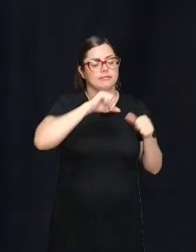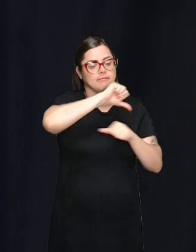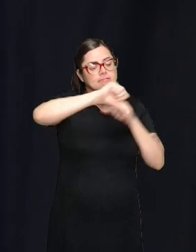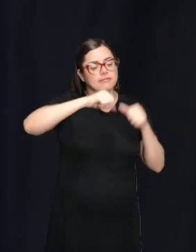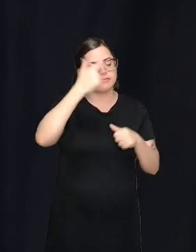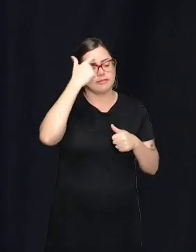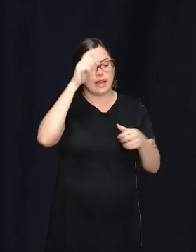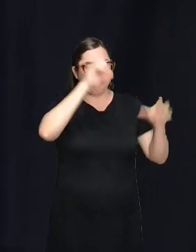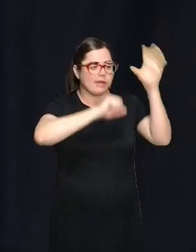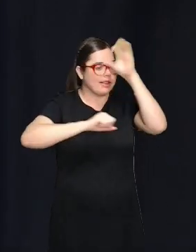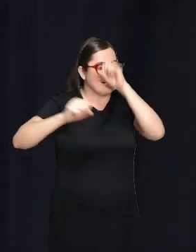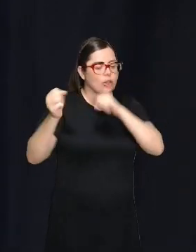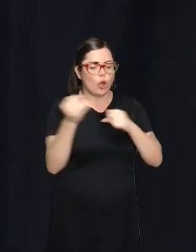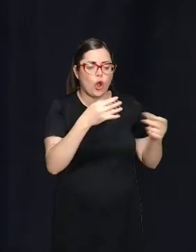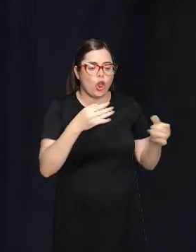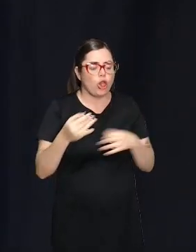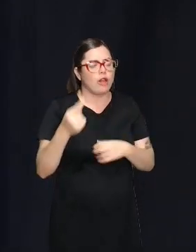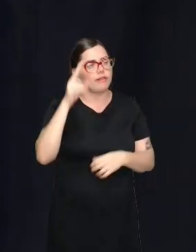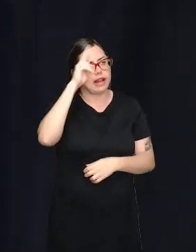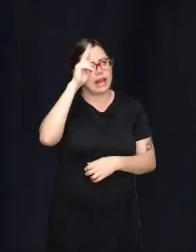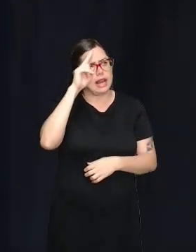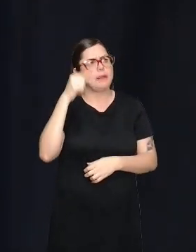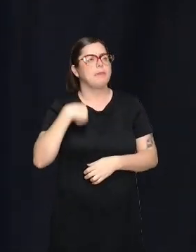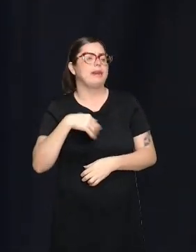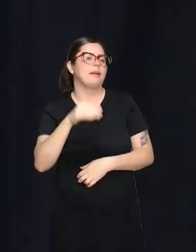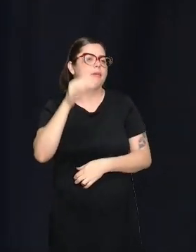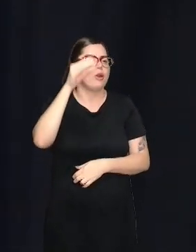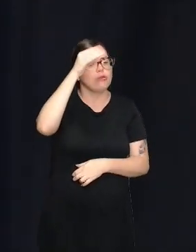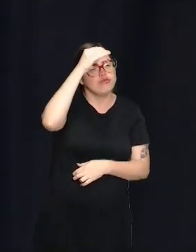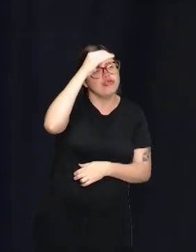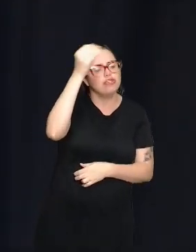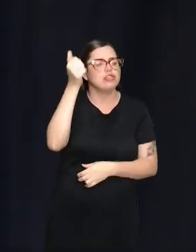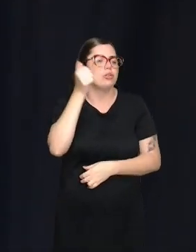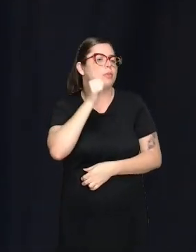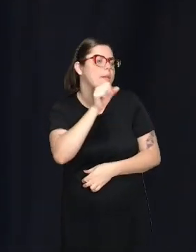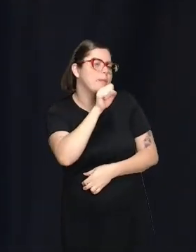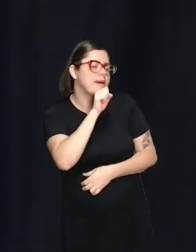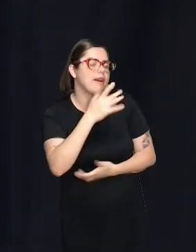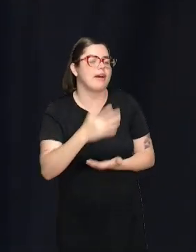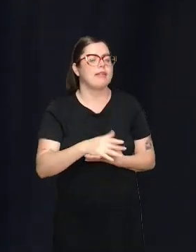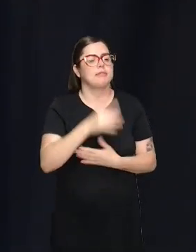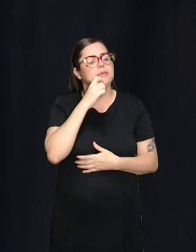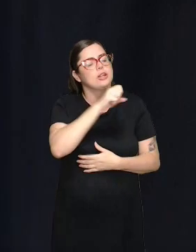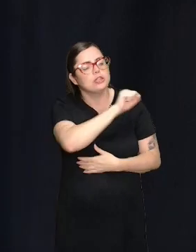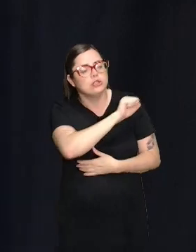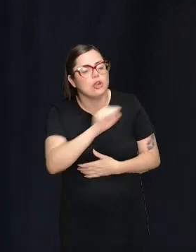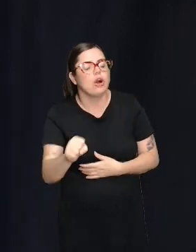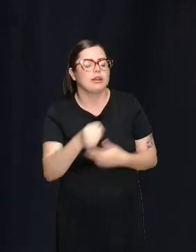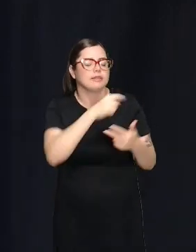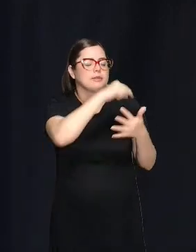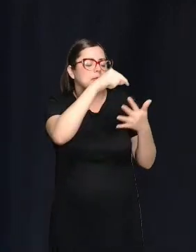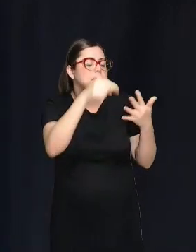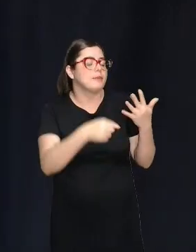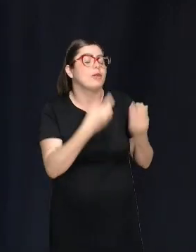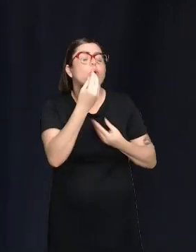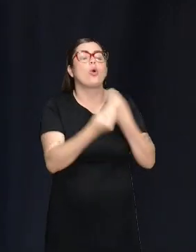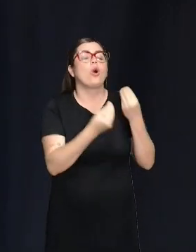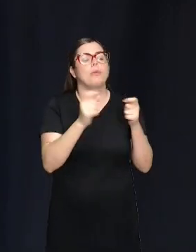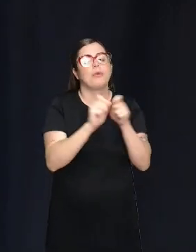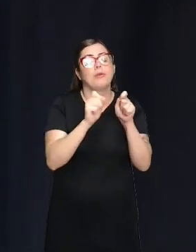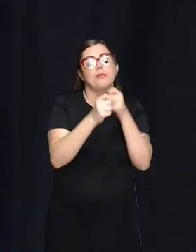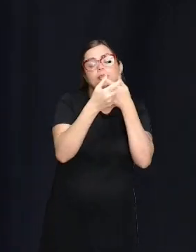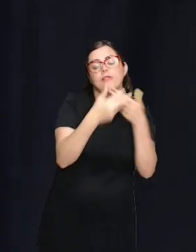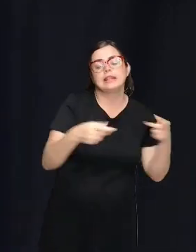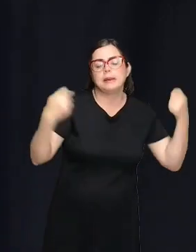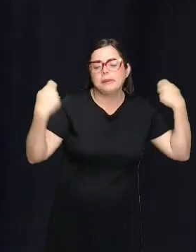coisas novas, ou lembrei de alguém, meu tio, minha mãe, minha sogra, e por aí vai. O que que eu faço? Preciso, mas não